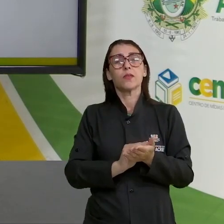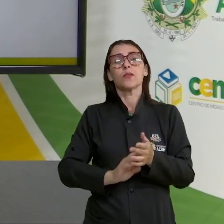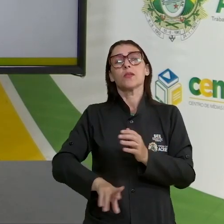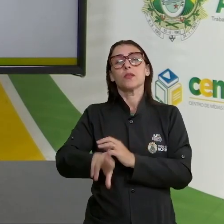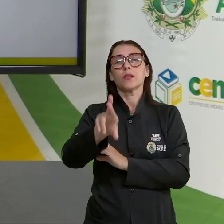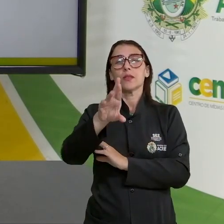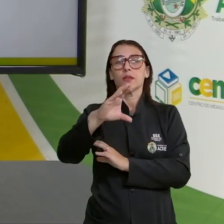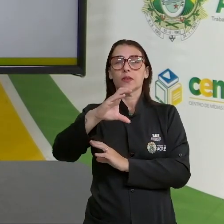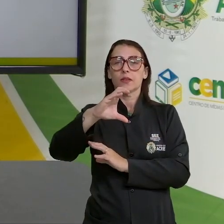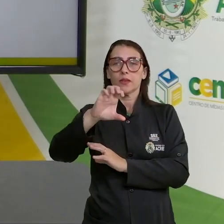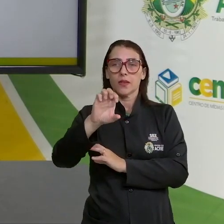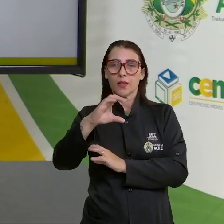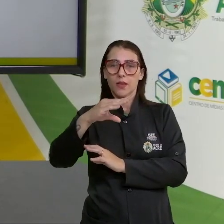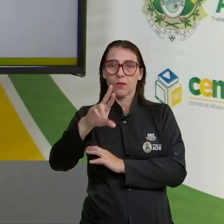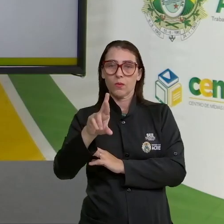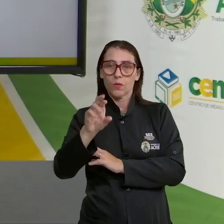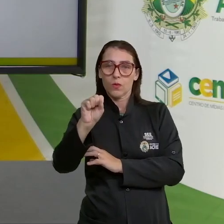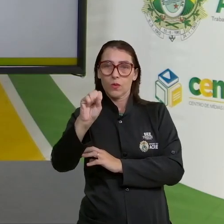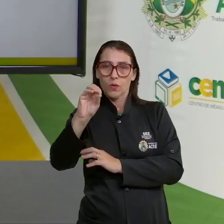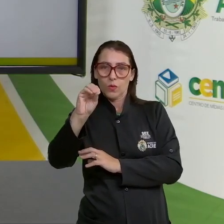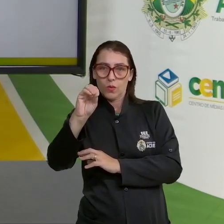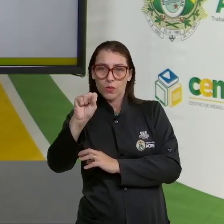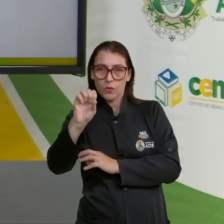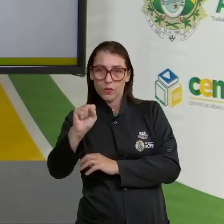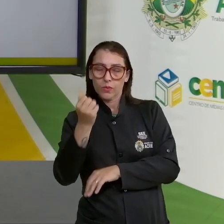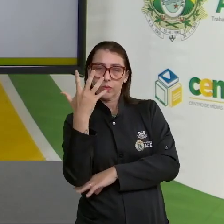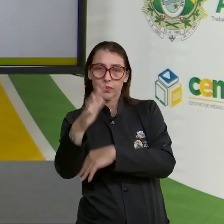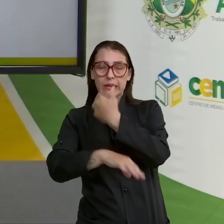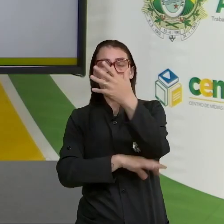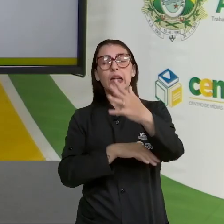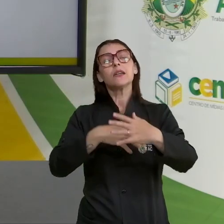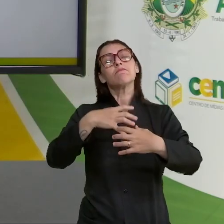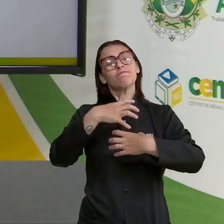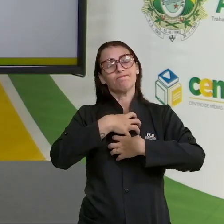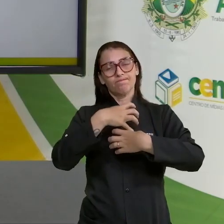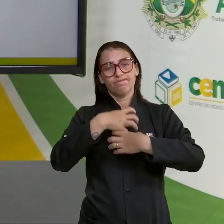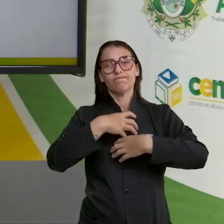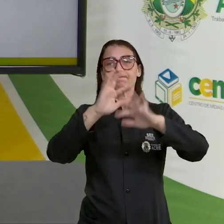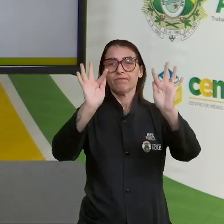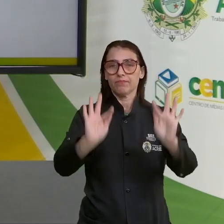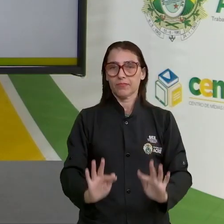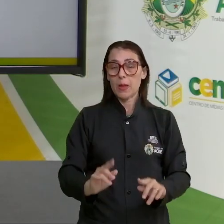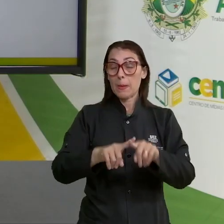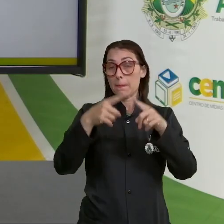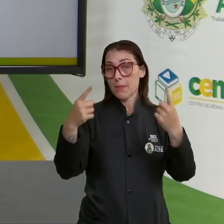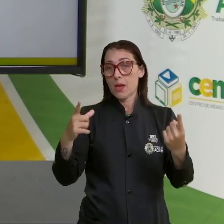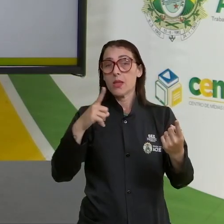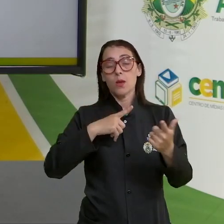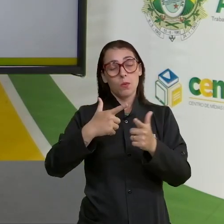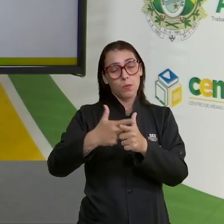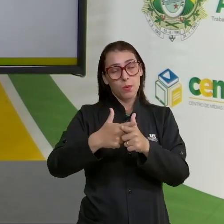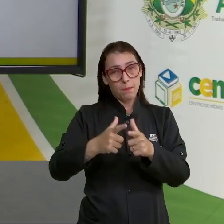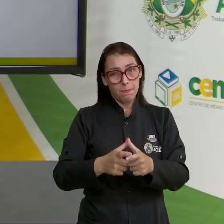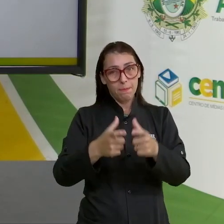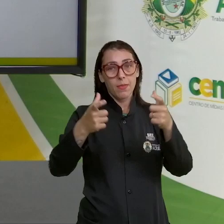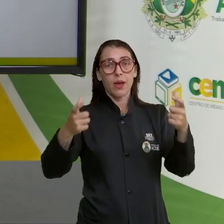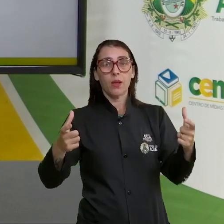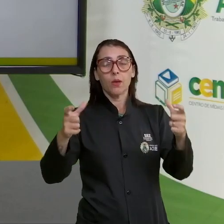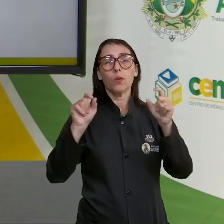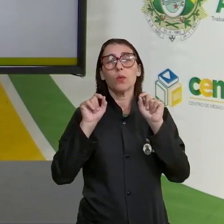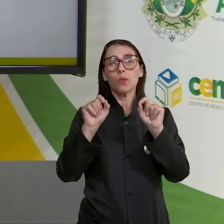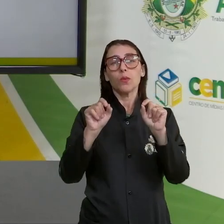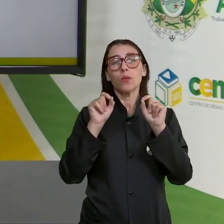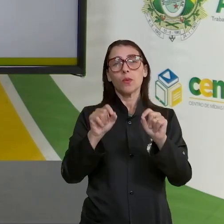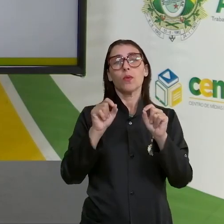Quanto mais a gente compra, pessoal, existe sim aquele sentimento de felicidade, mas aí existe um problema maior, que é justamente